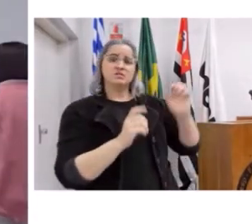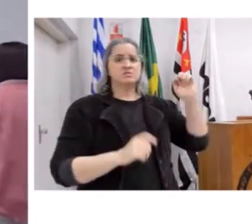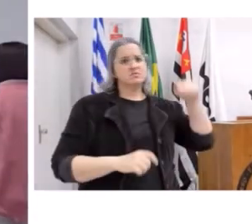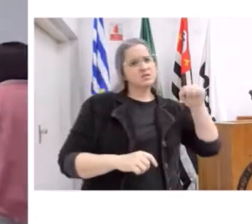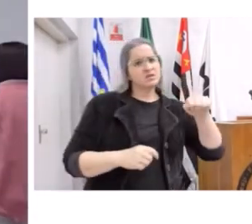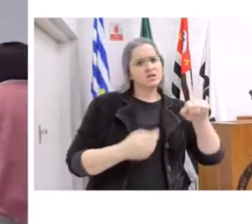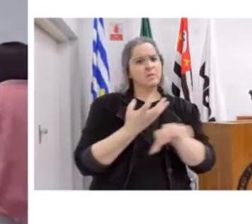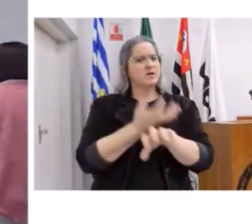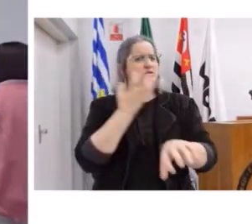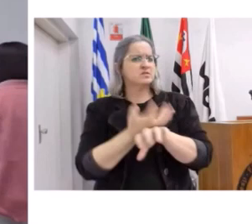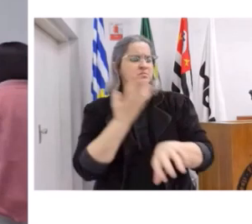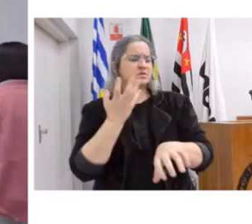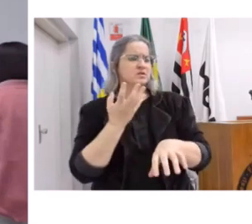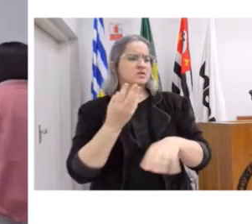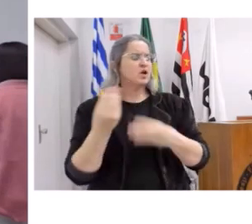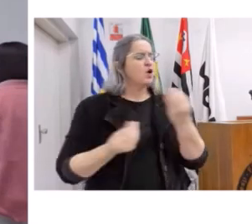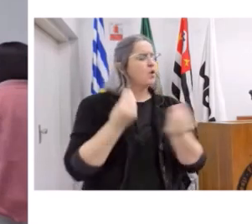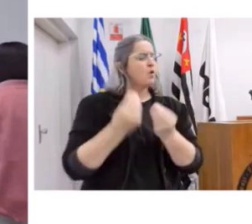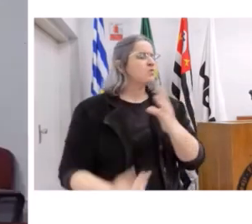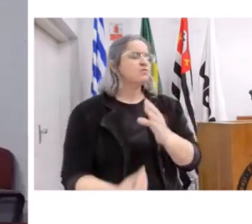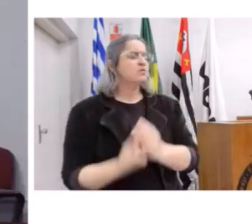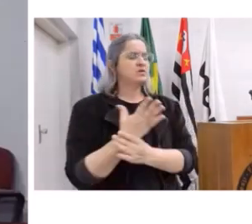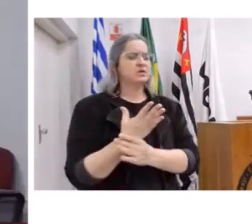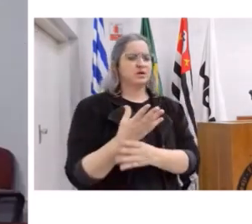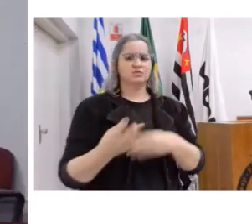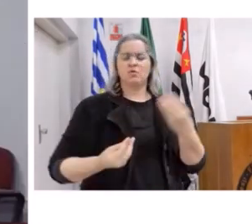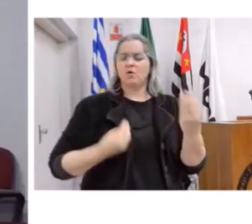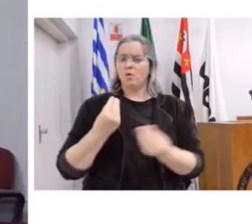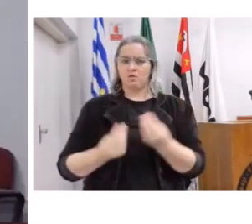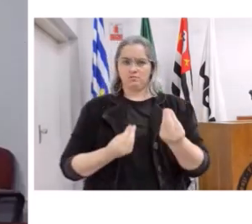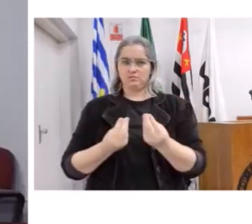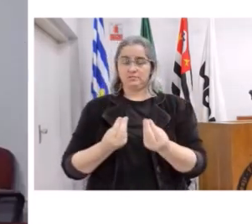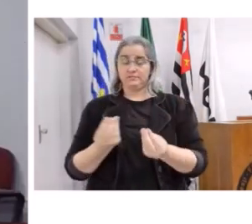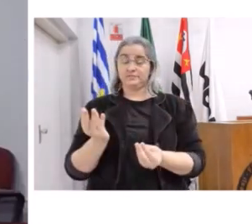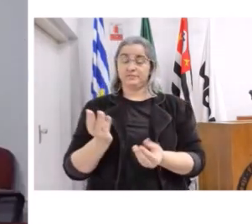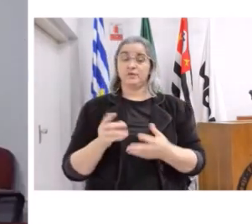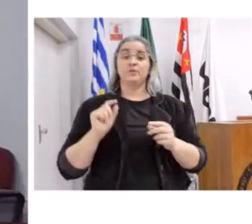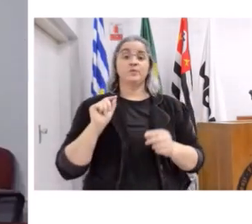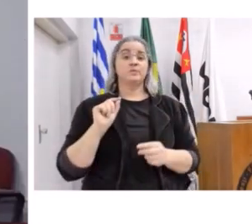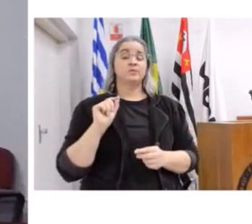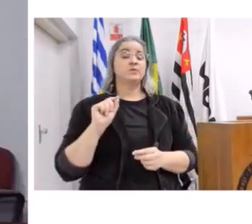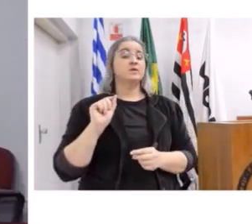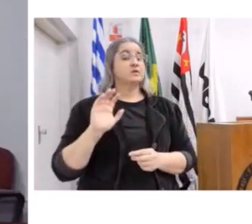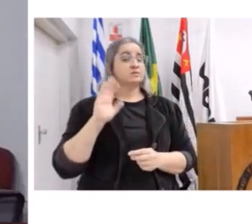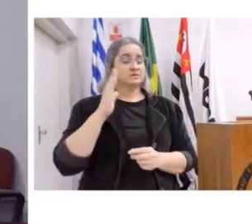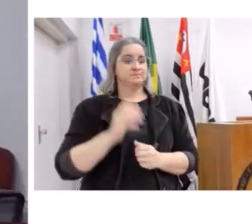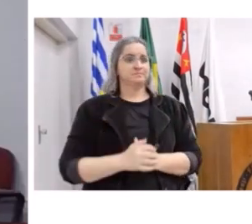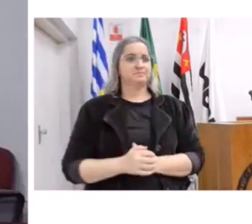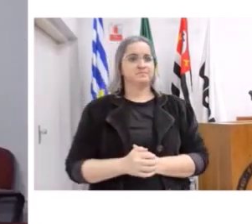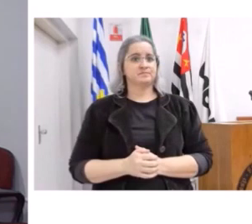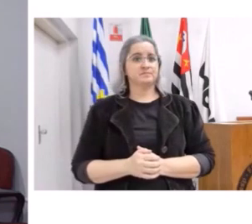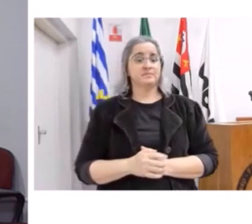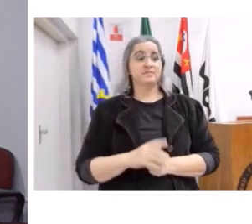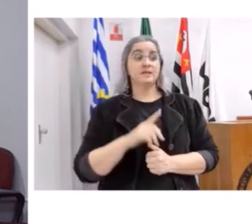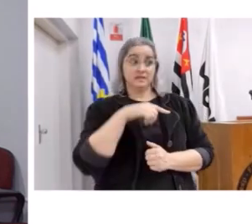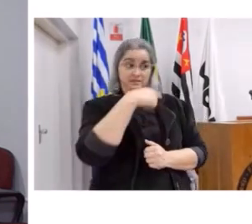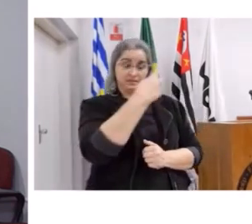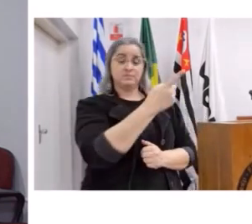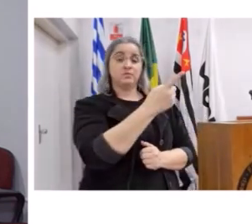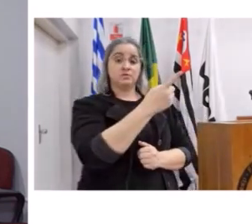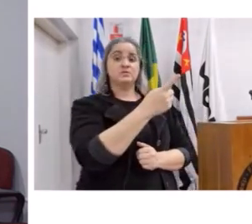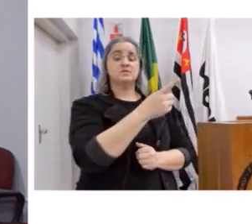especialidade? Que área é essa? Como é que foi construída essa área? Na verdade, isso depois a diretoria vai fazer